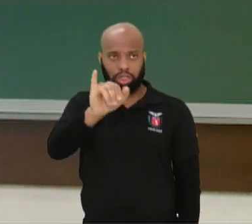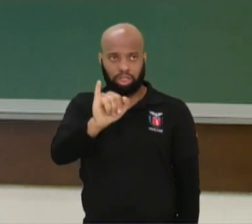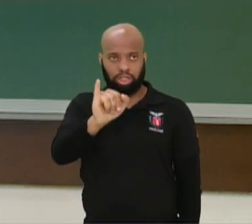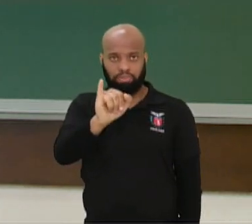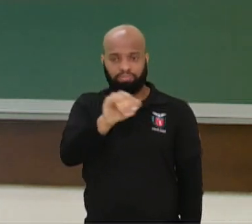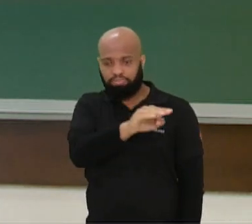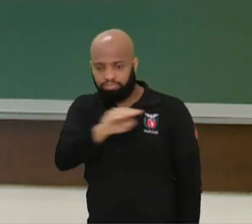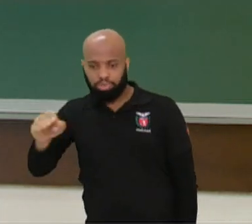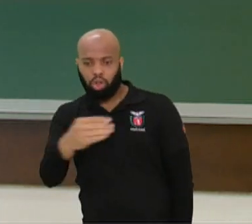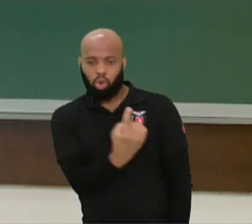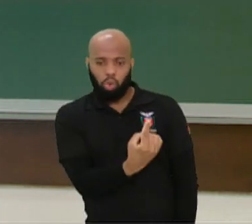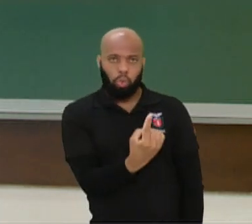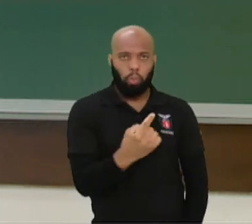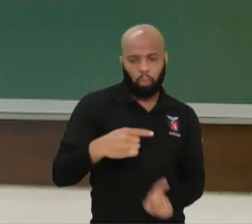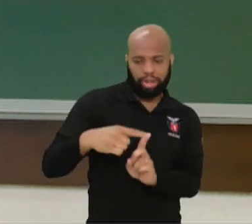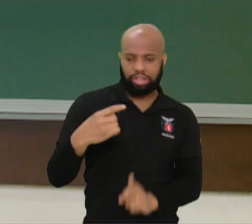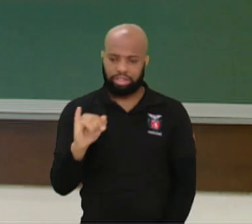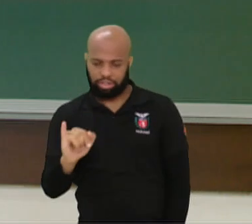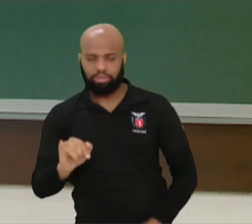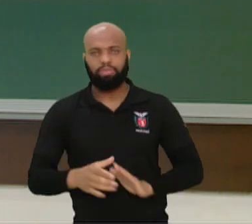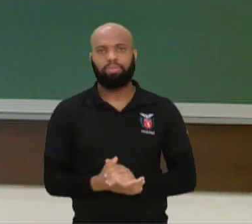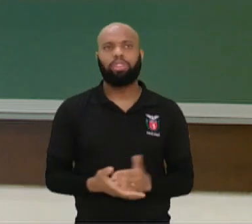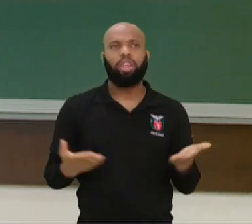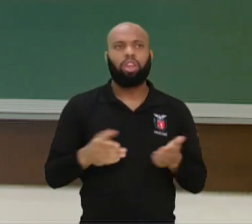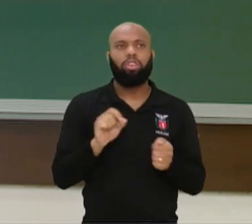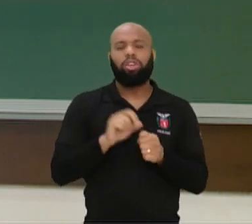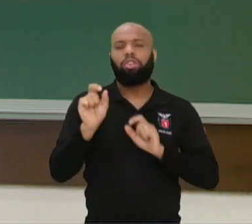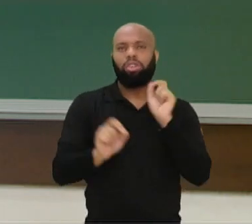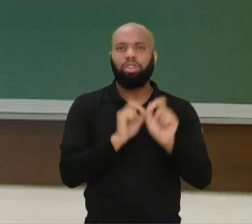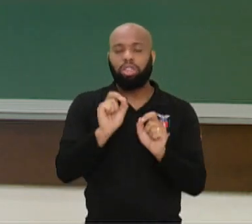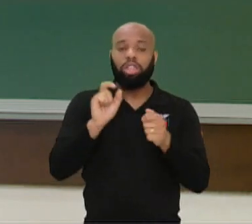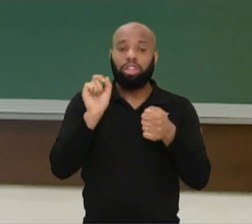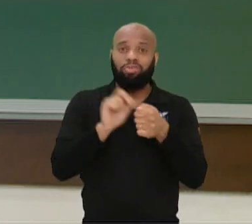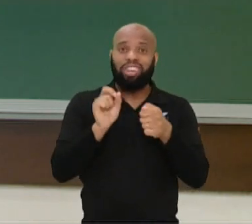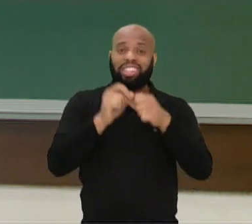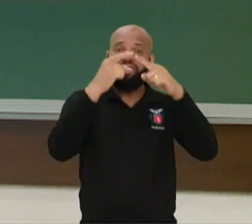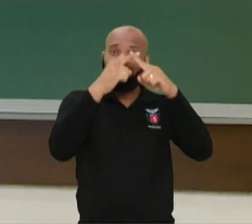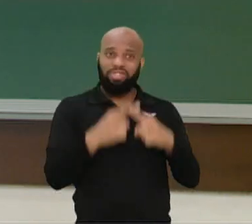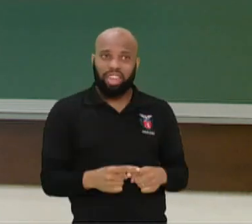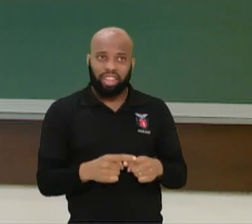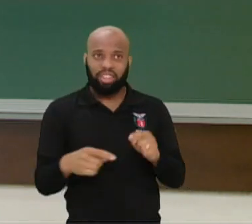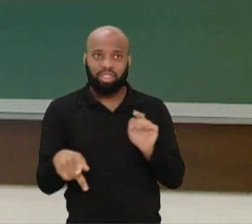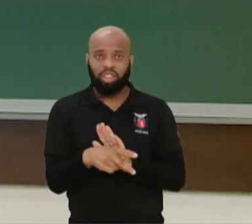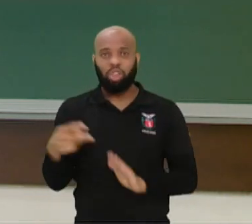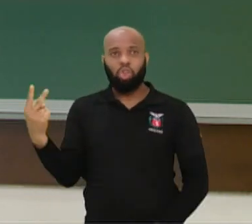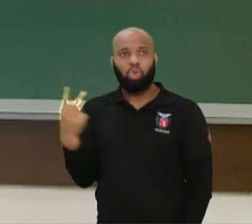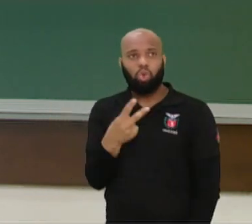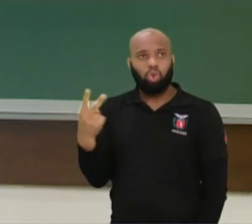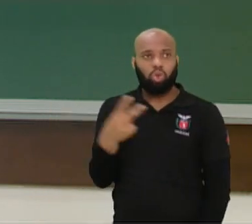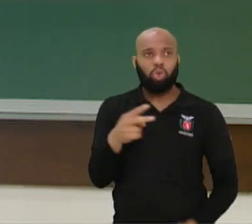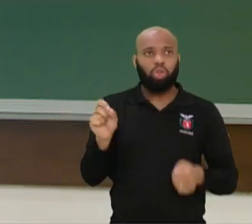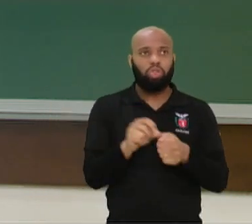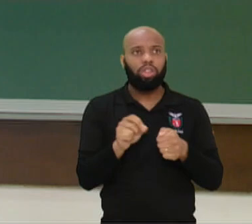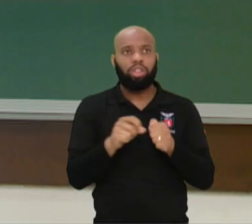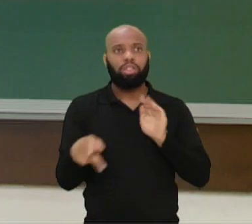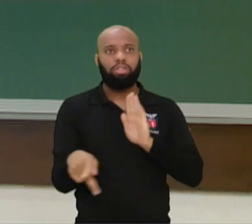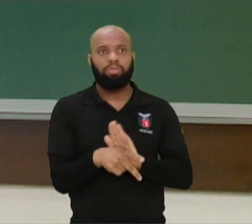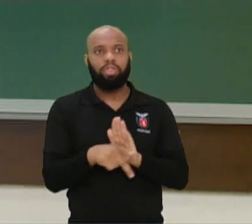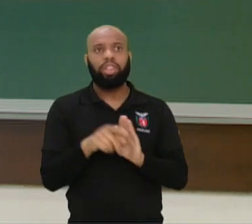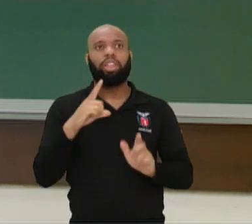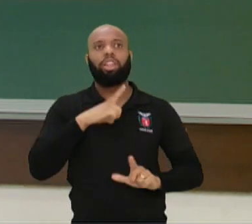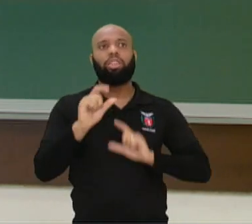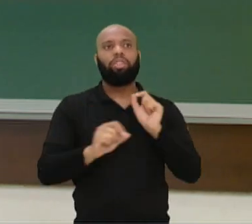i. O que a gente vai fazer? A gente vai multiplicar os dois membros da fração pelo conjugado